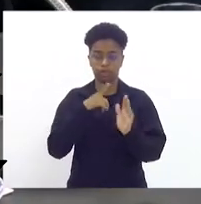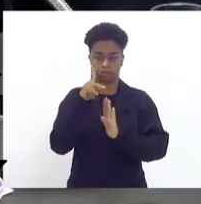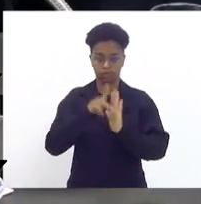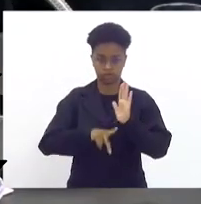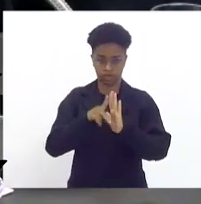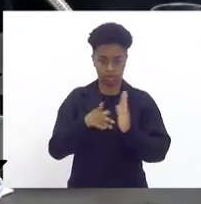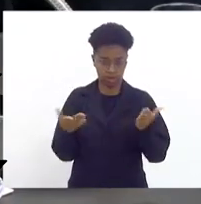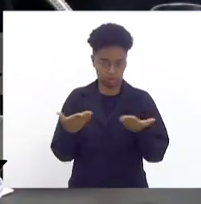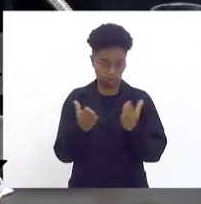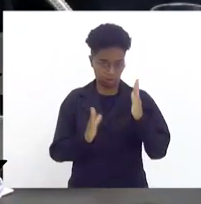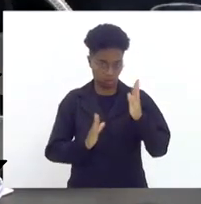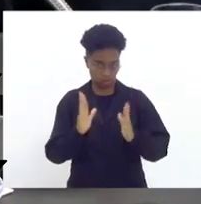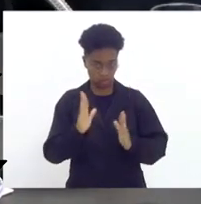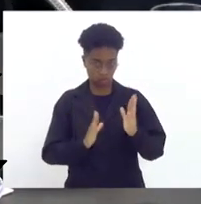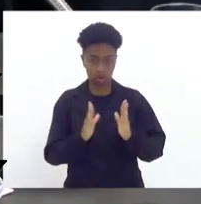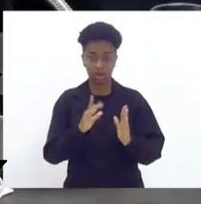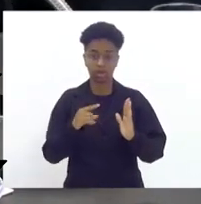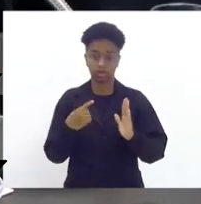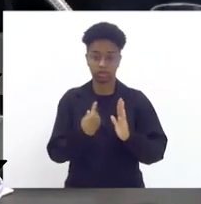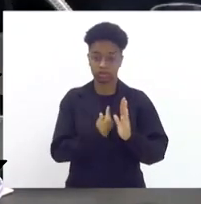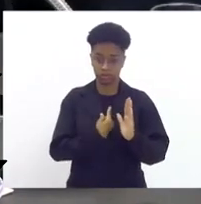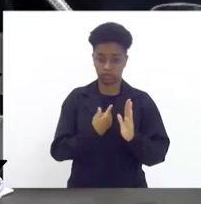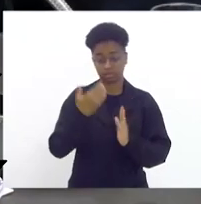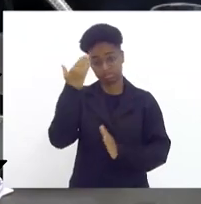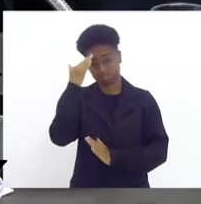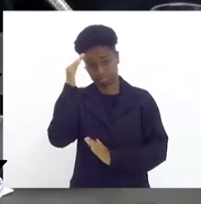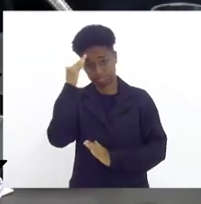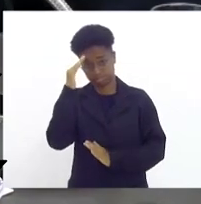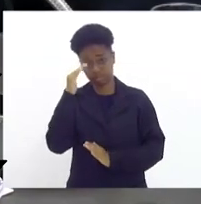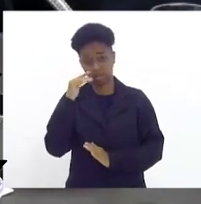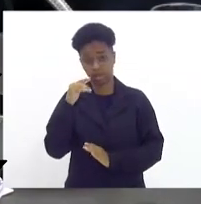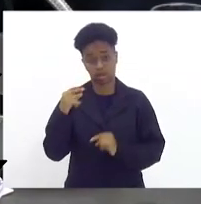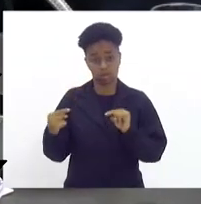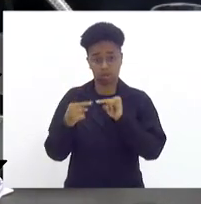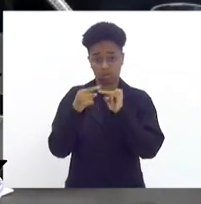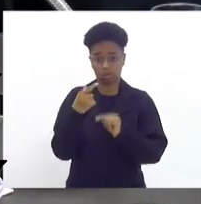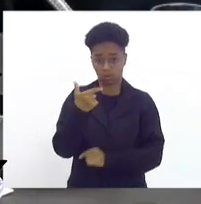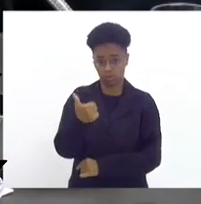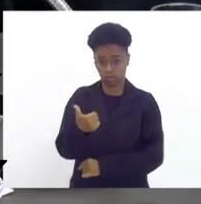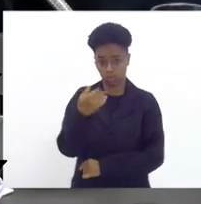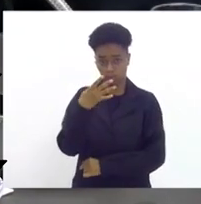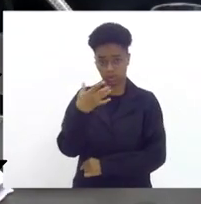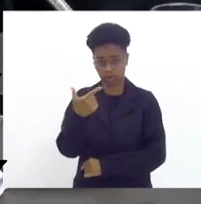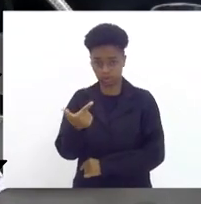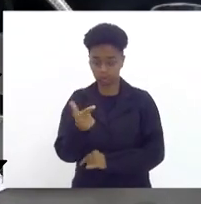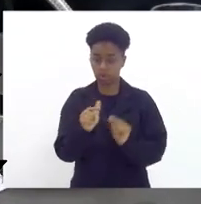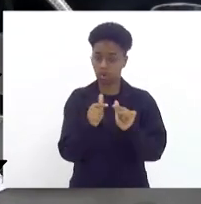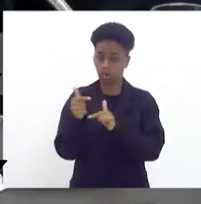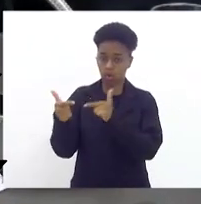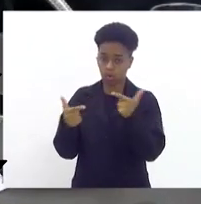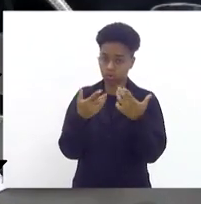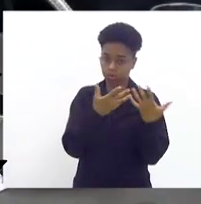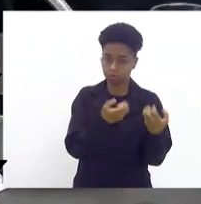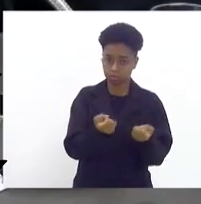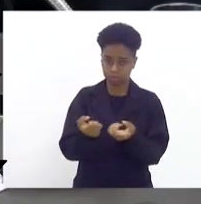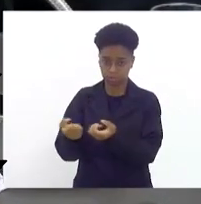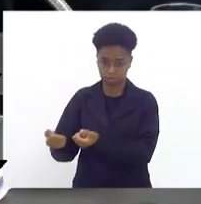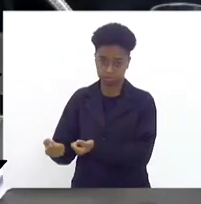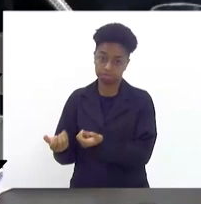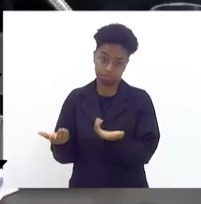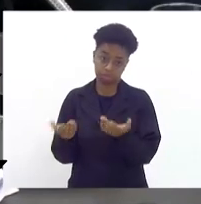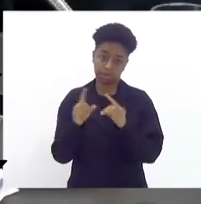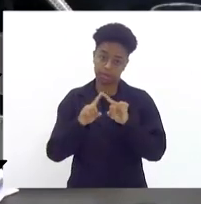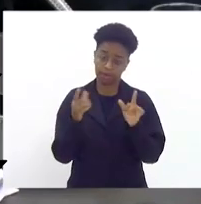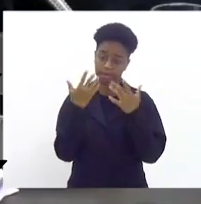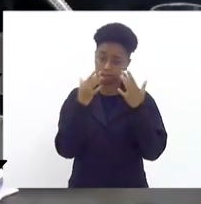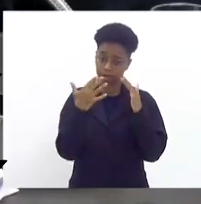legislatura. Dessa legislatura. Eles são interpretados na literalidade do 142. Perfeito. E os demais são admissíveis. Aí, mas parabenizar a